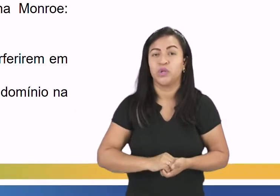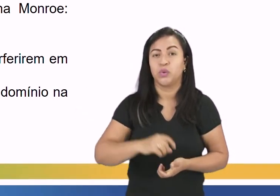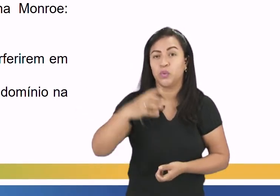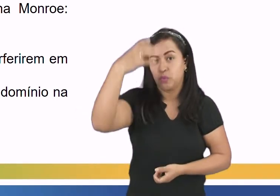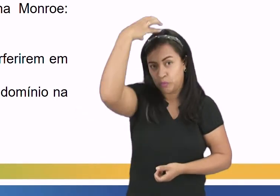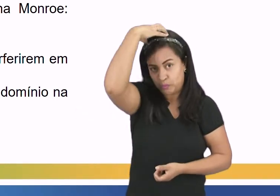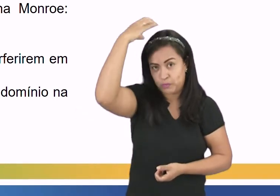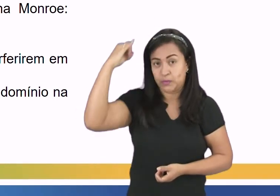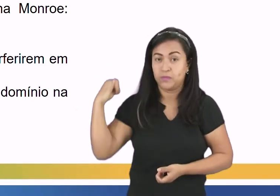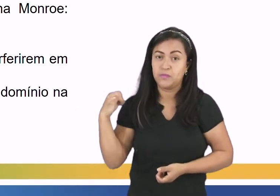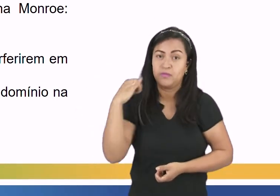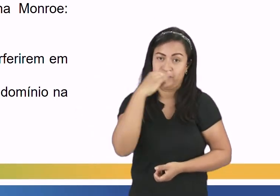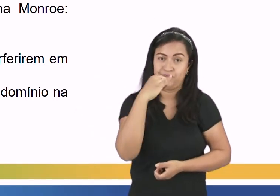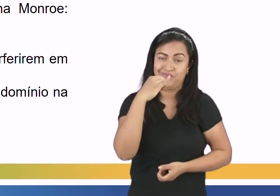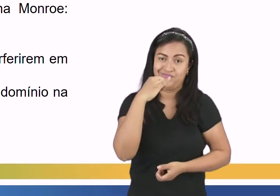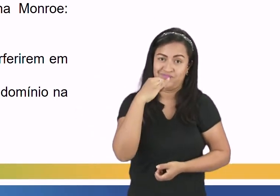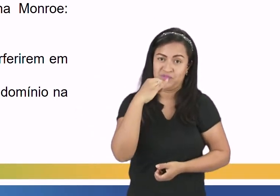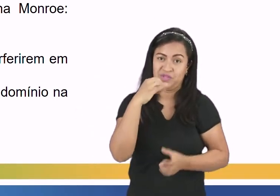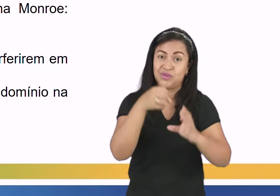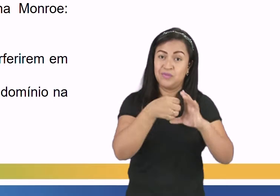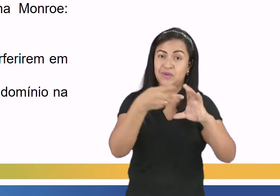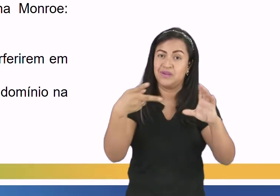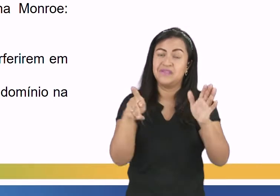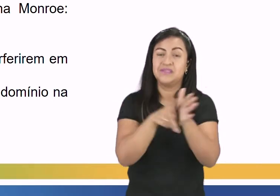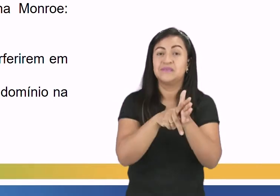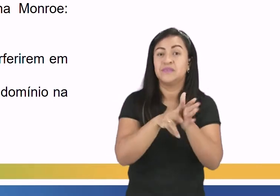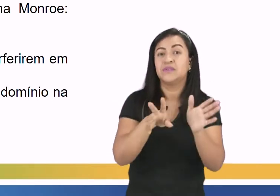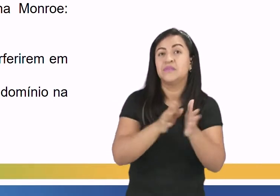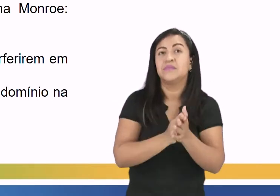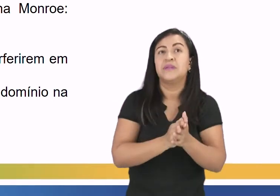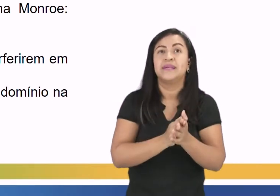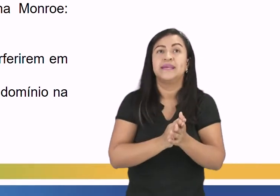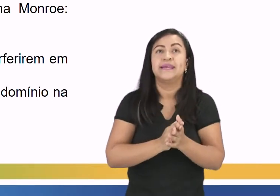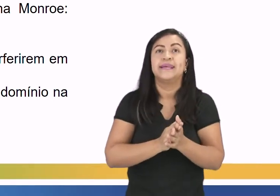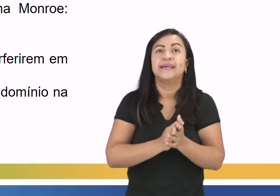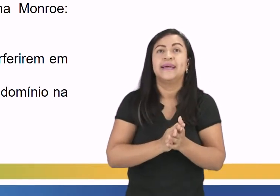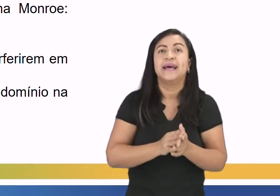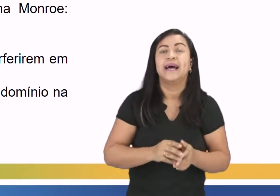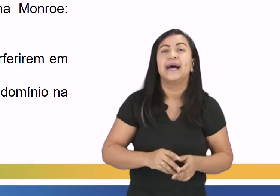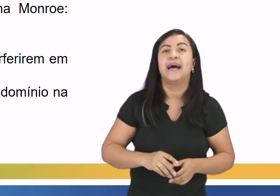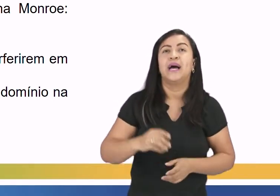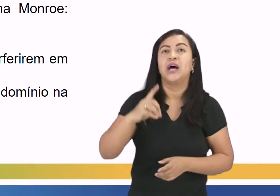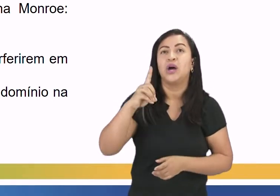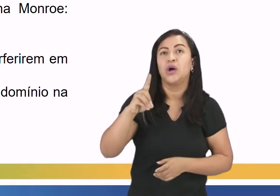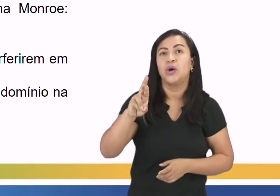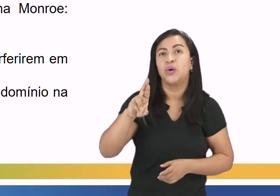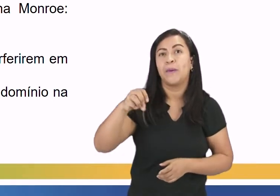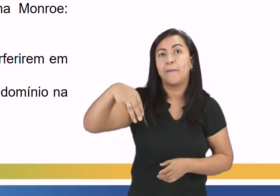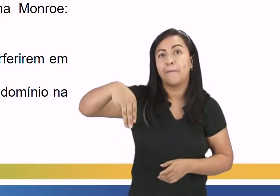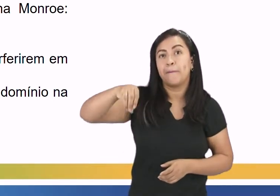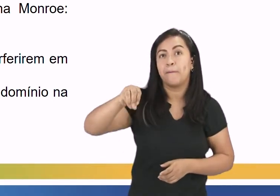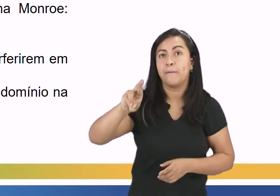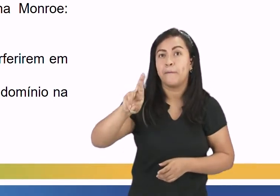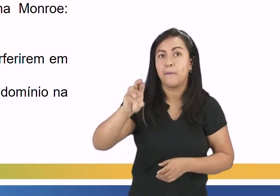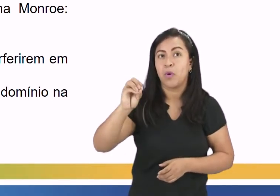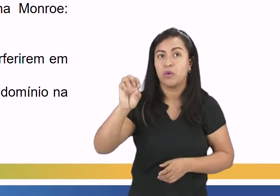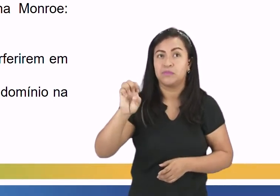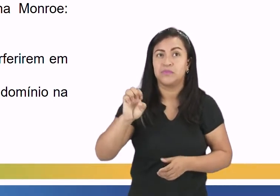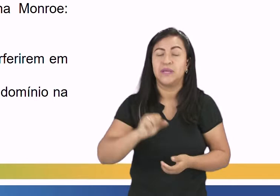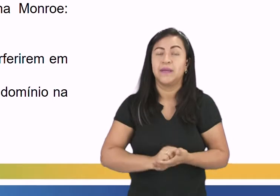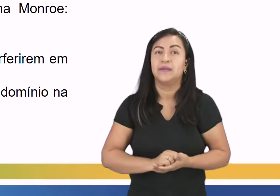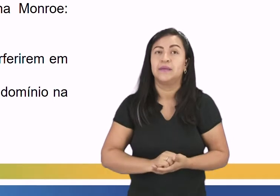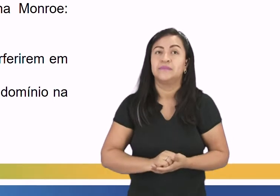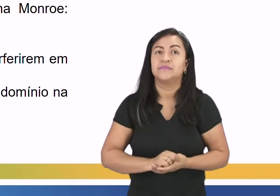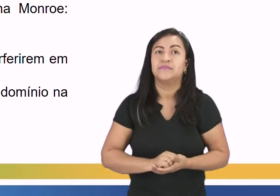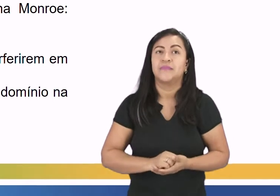a doutrina Monroe. América é para os americanos, só que era para os americanos do norte.